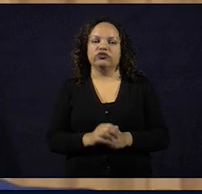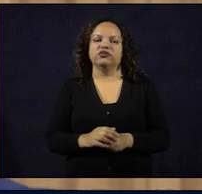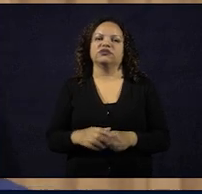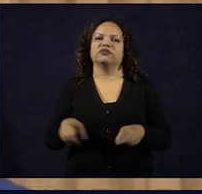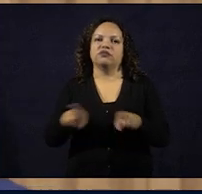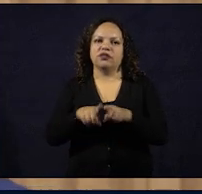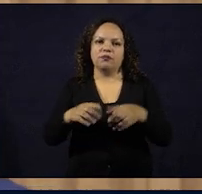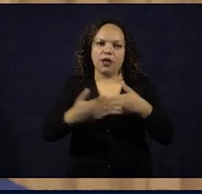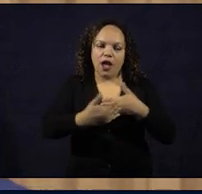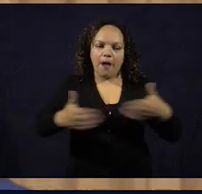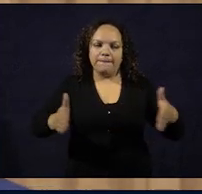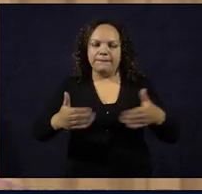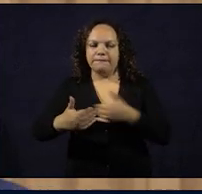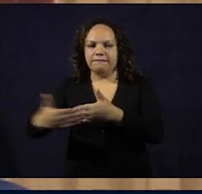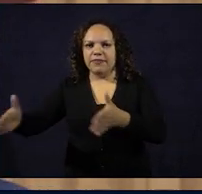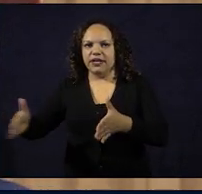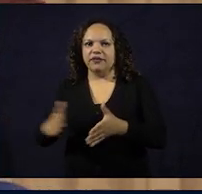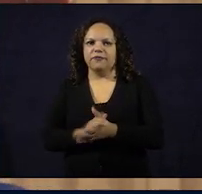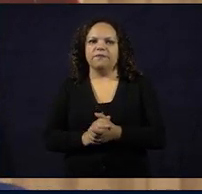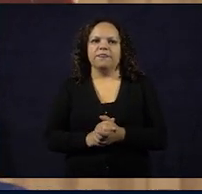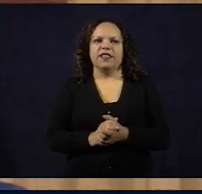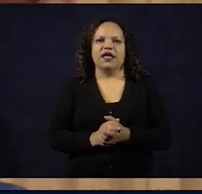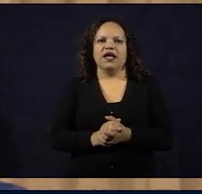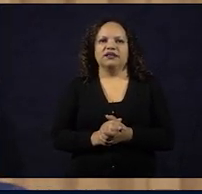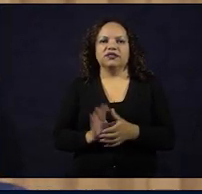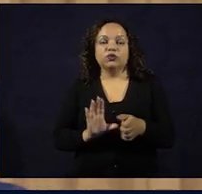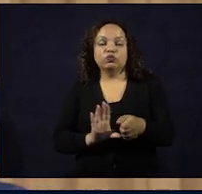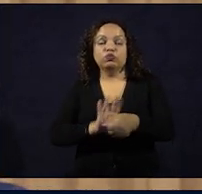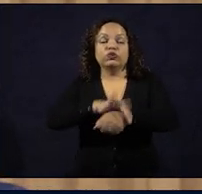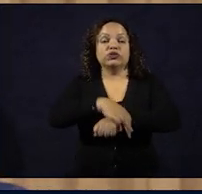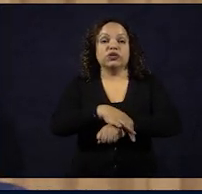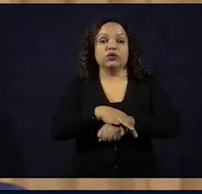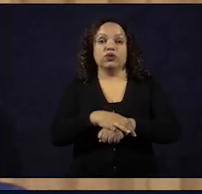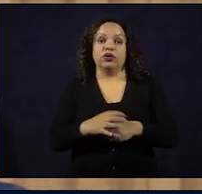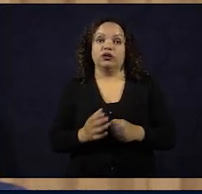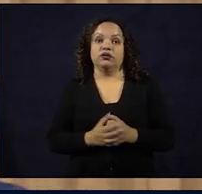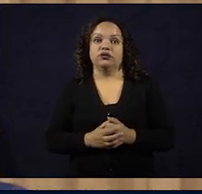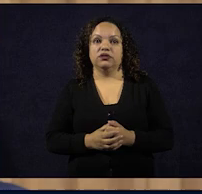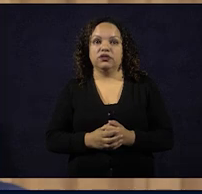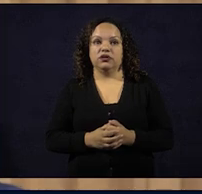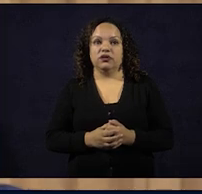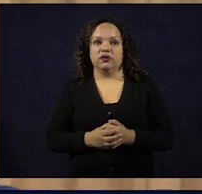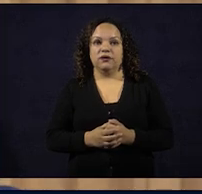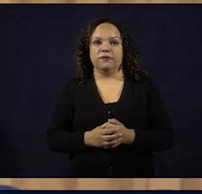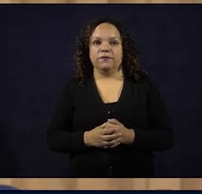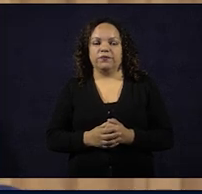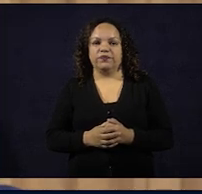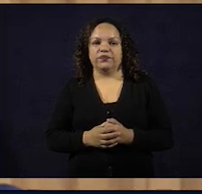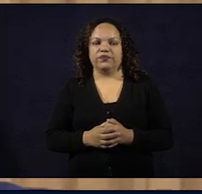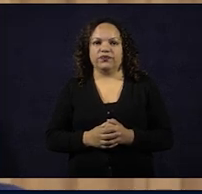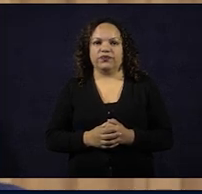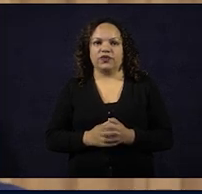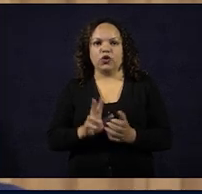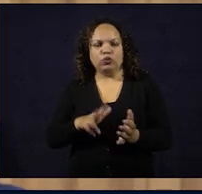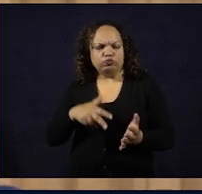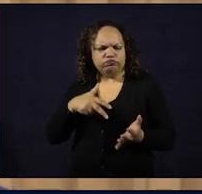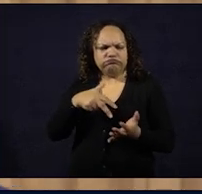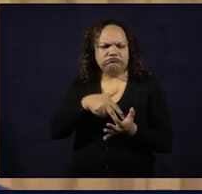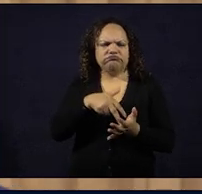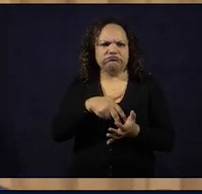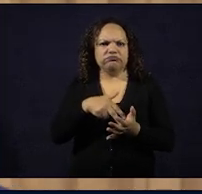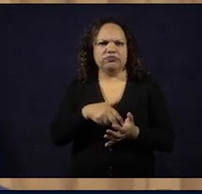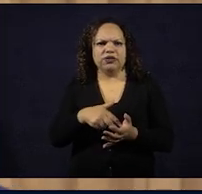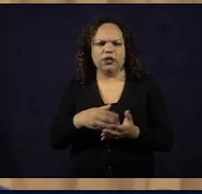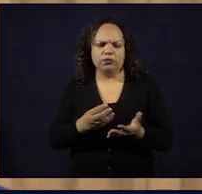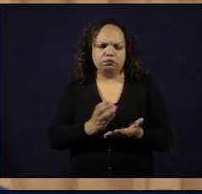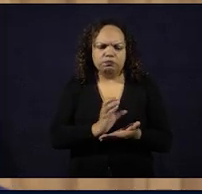fora o José Menezes Então eu acho que assim essa segurança e essa o nível de escolha que a gente dá hoje